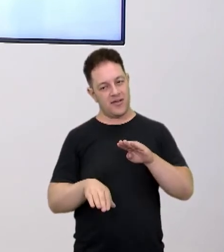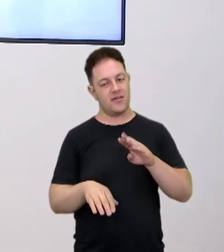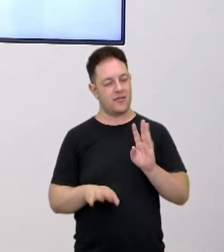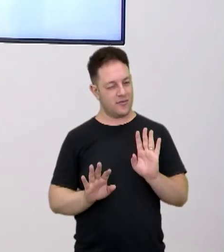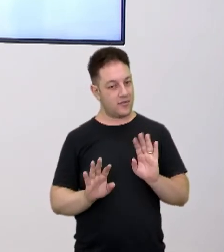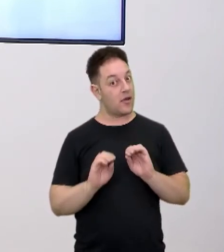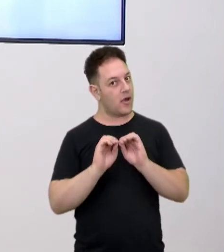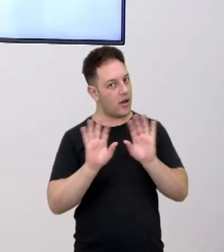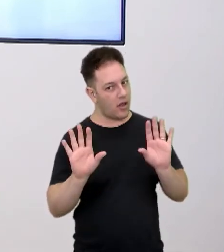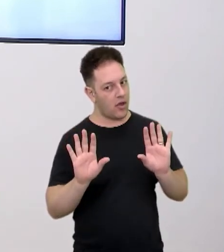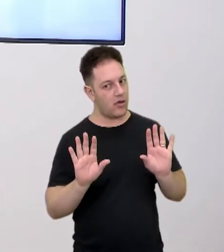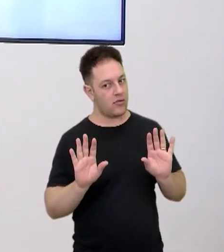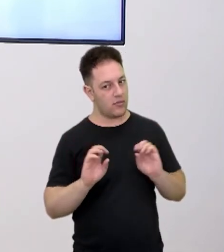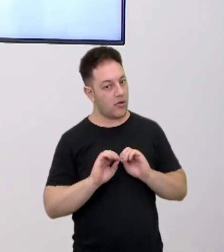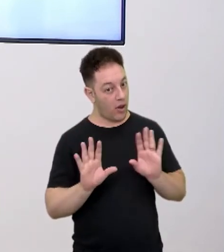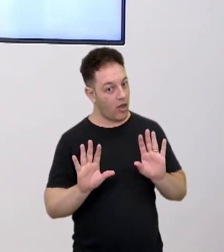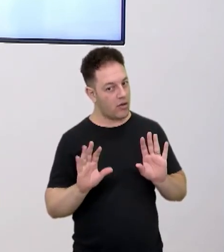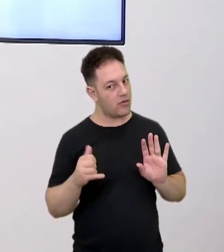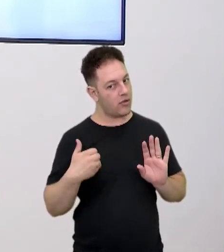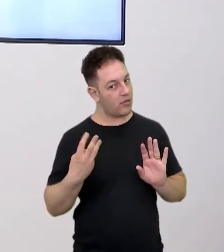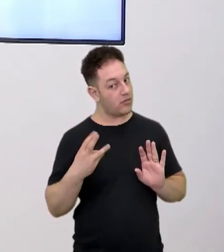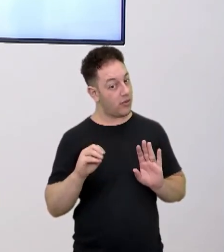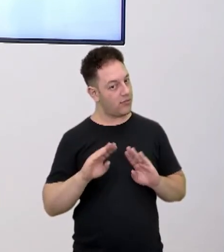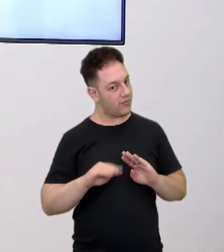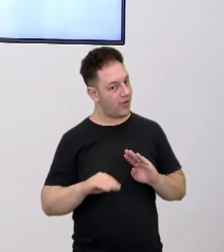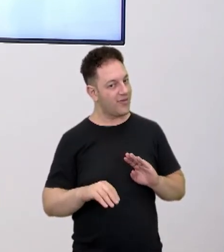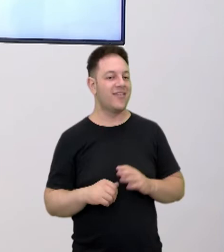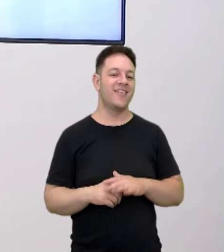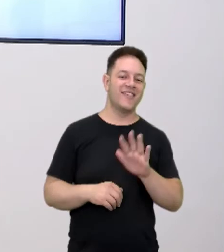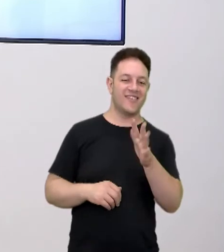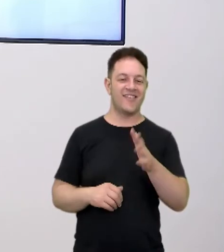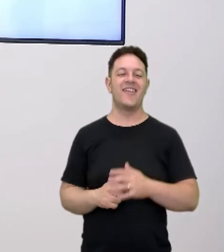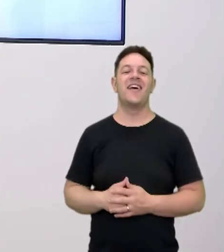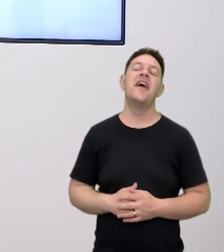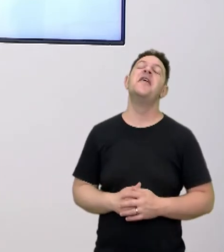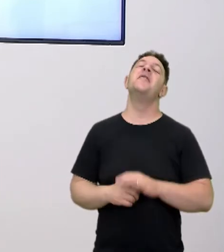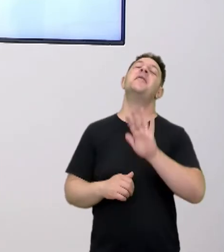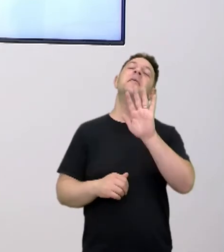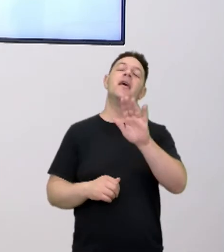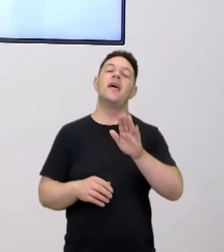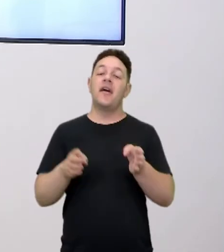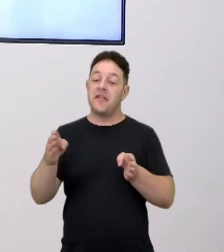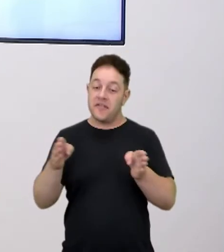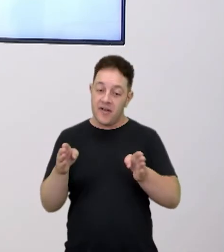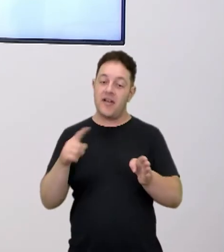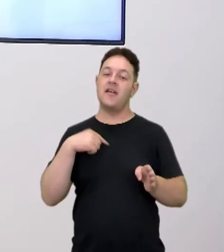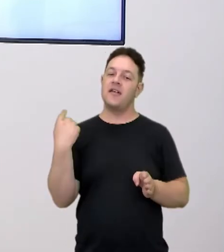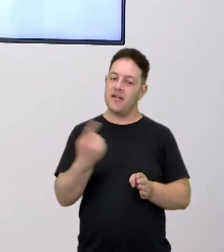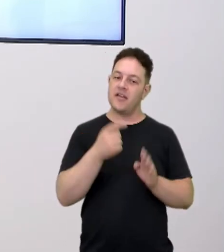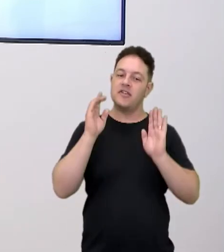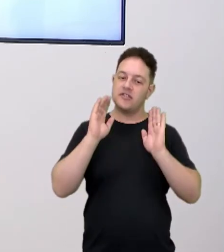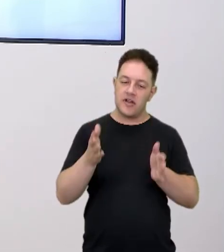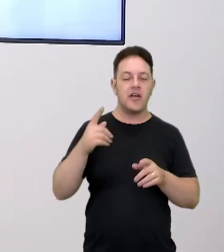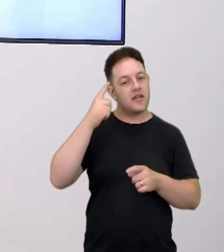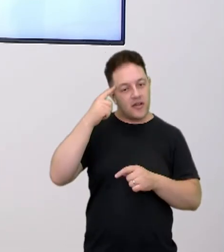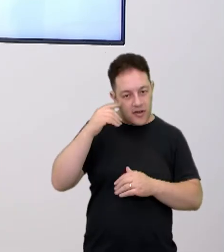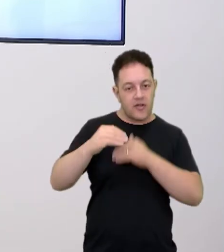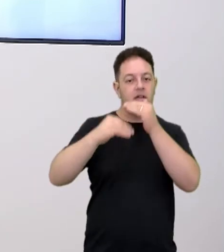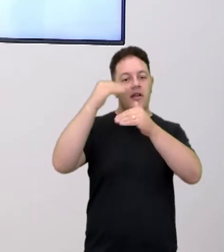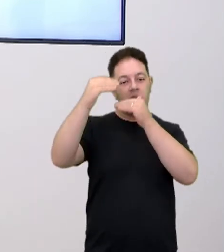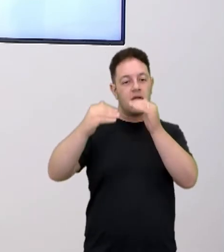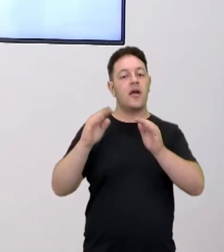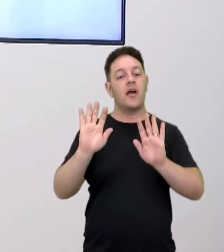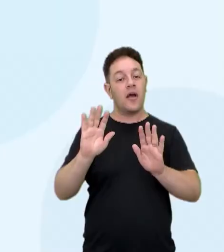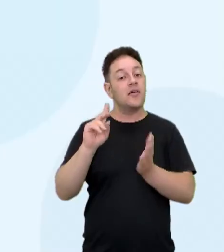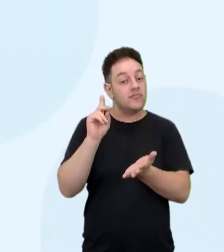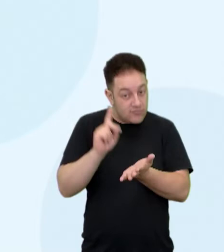só para deixar claro. Tá? Mas, então, tem mais ou menos isso. E nessa fase, a gente já está plenamente desenvolvido e, na